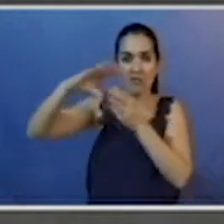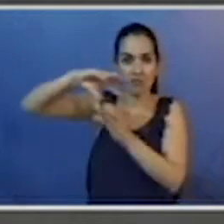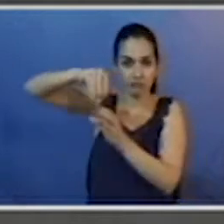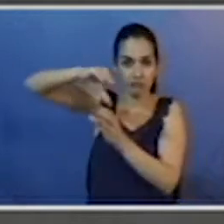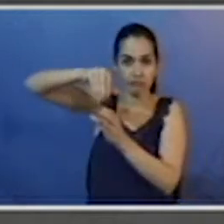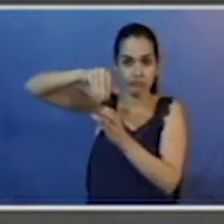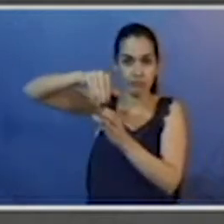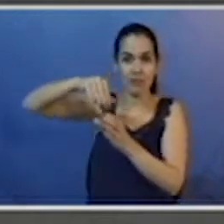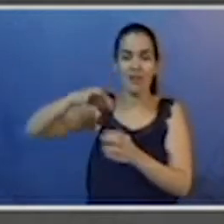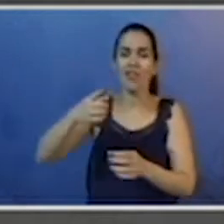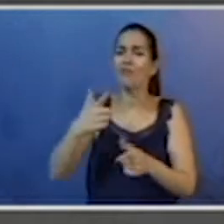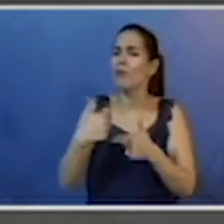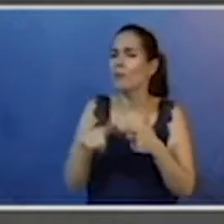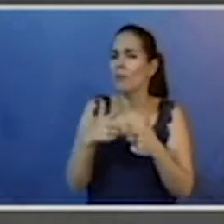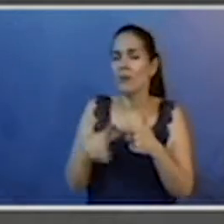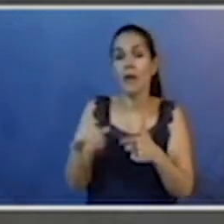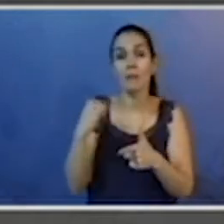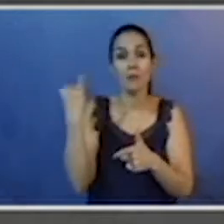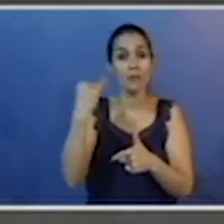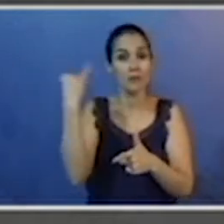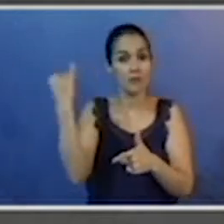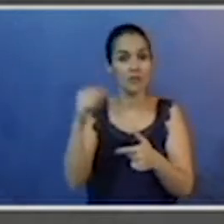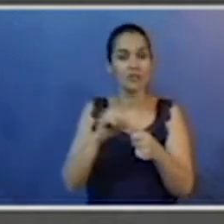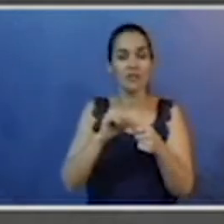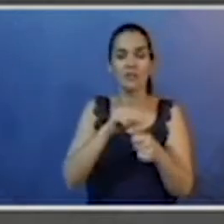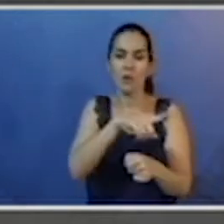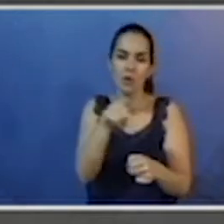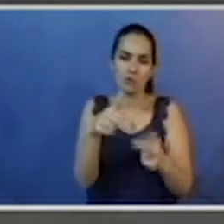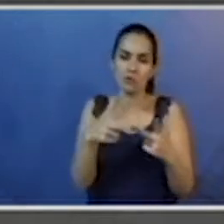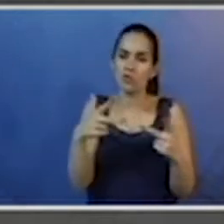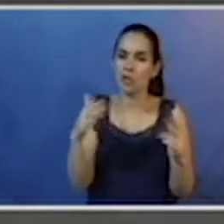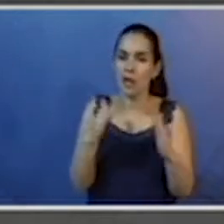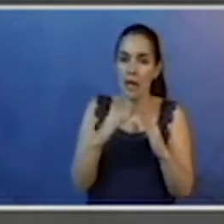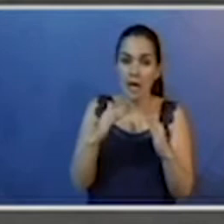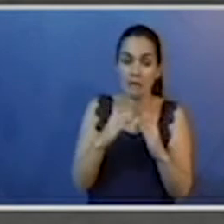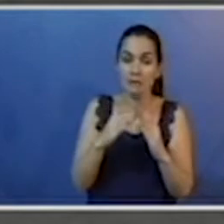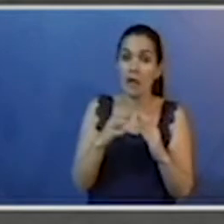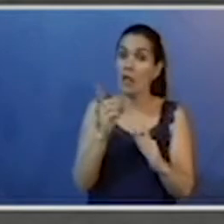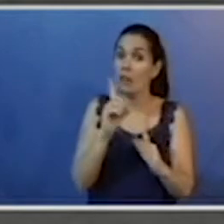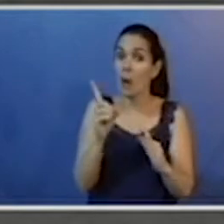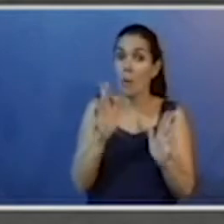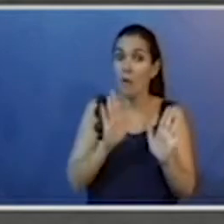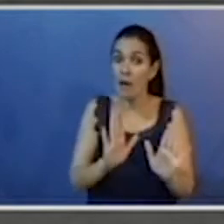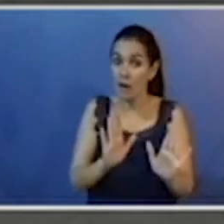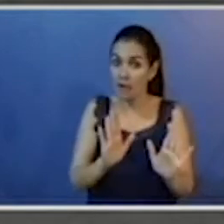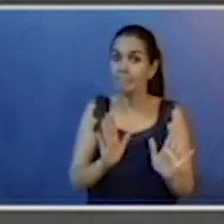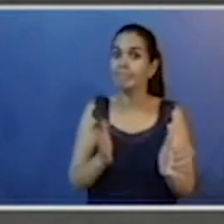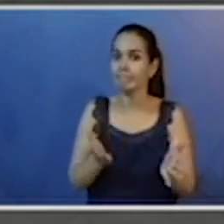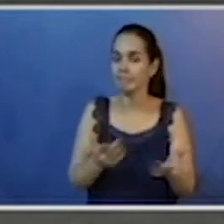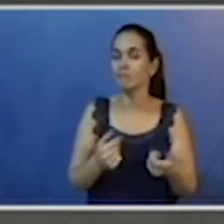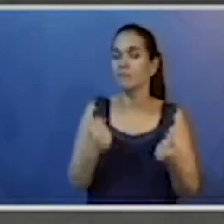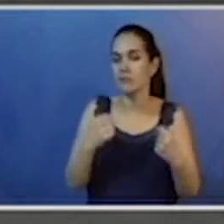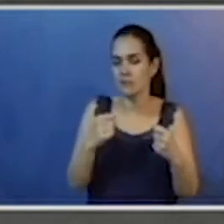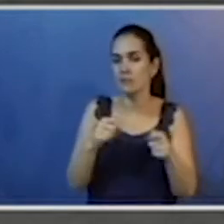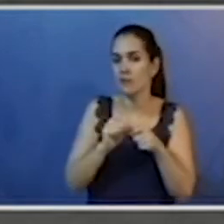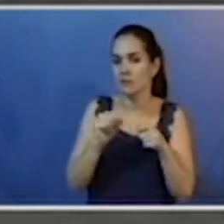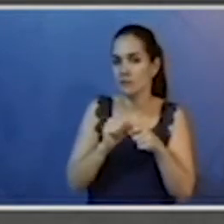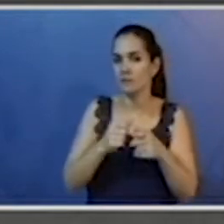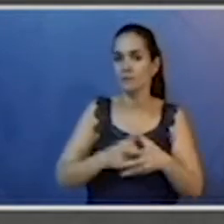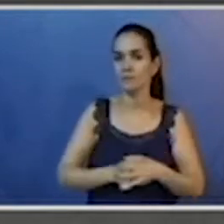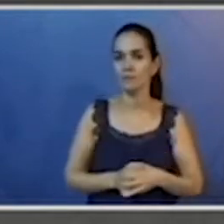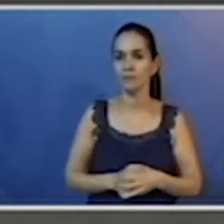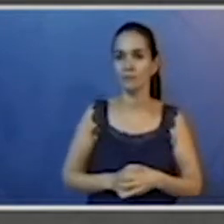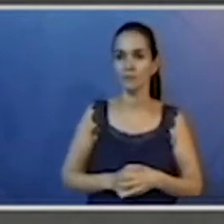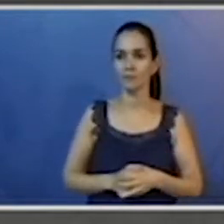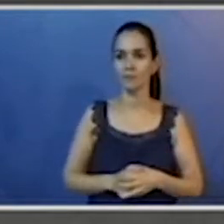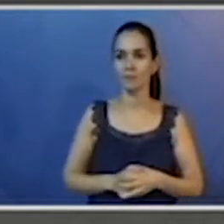tem problema o importante é você fazer com que você tem em casa e não deixar de fazer certo então vamos lá